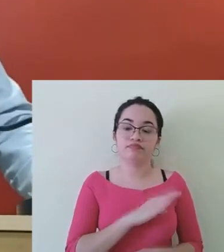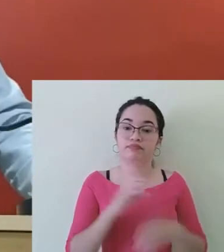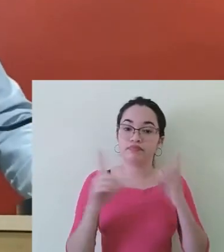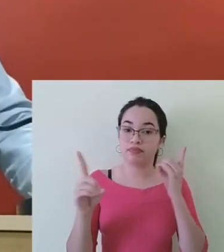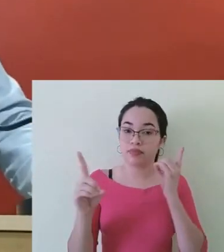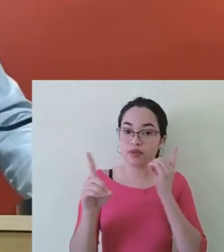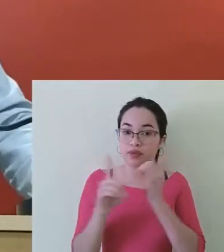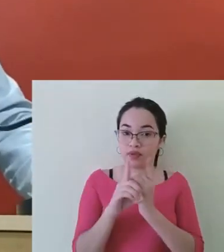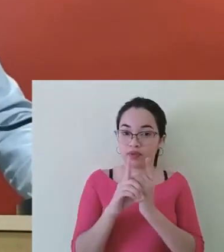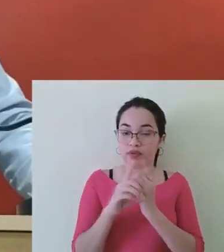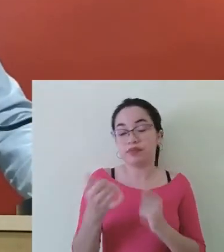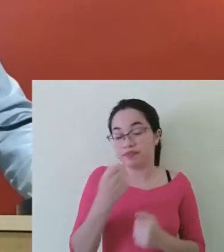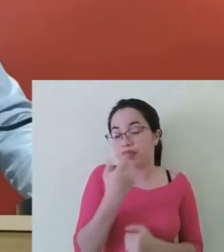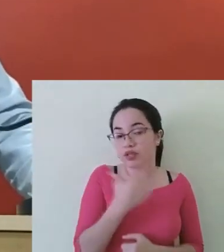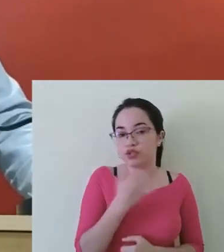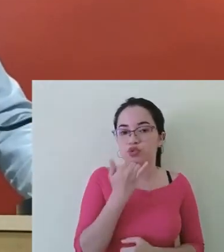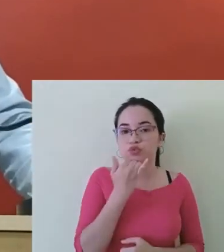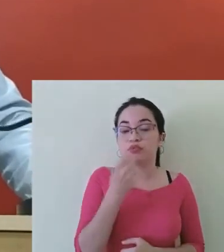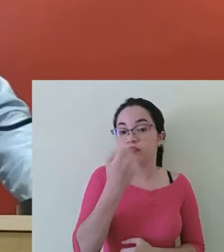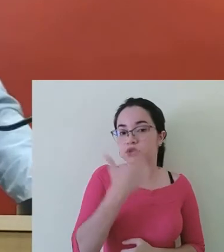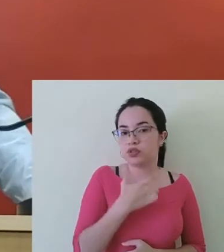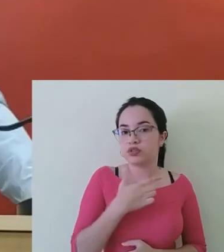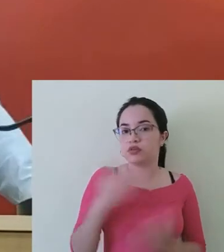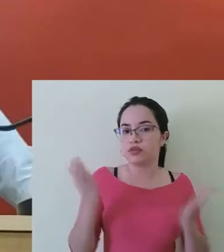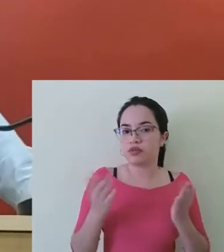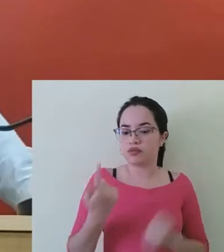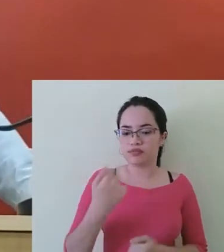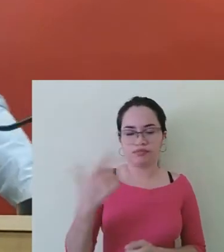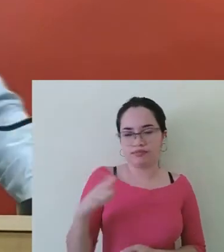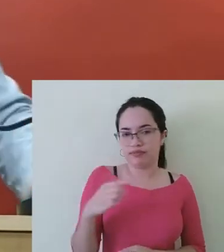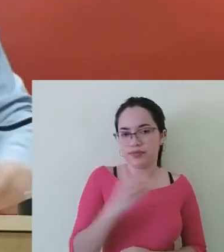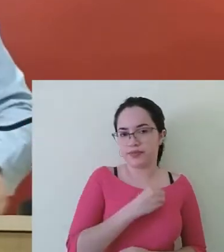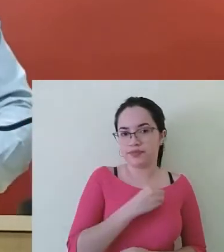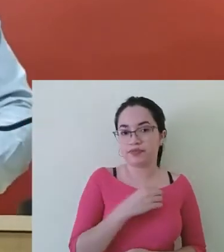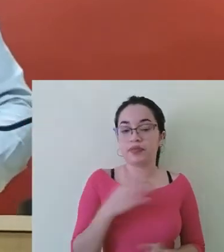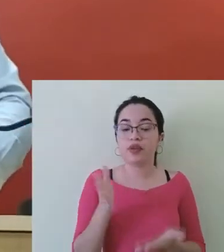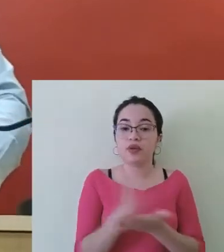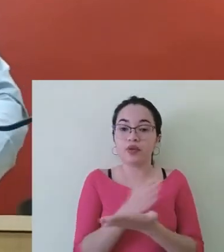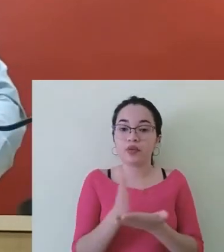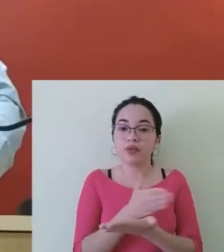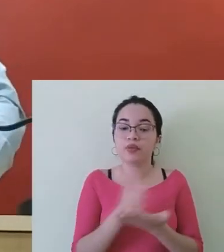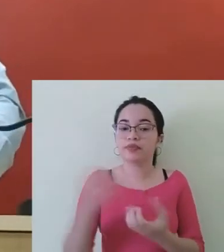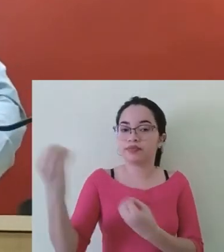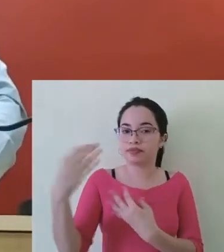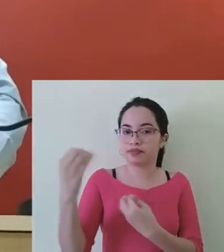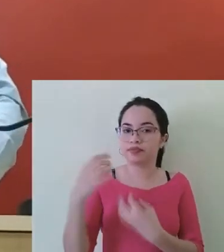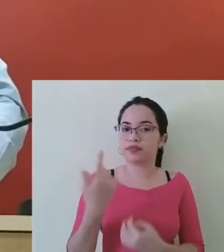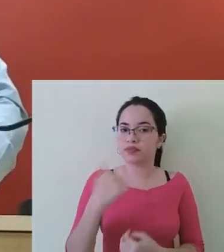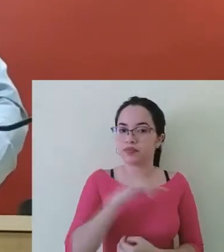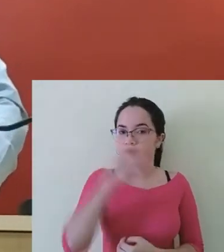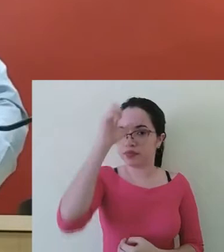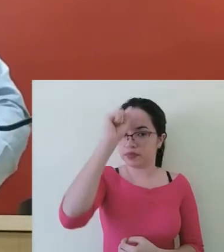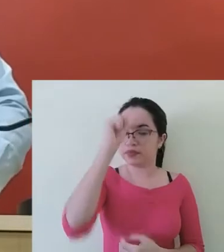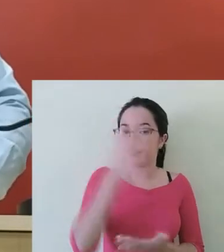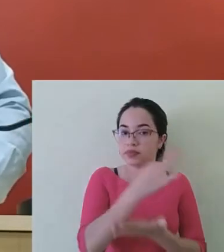e achar que agora nós não temos mais pecado. Algumas lições que nós podemos tirar